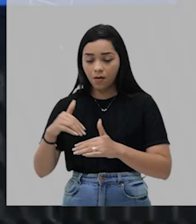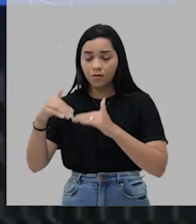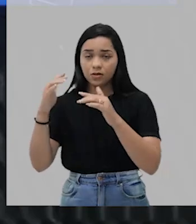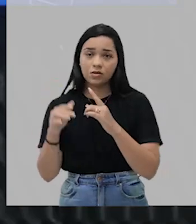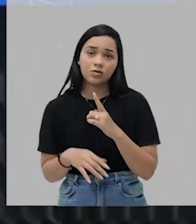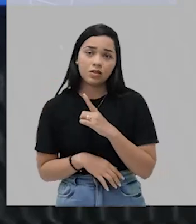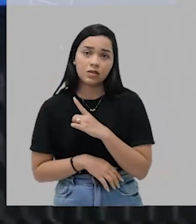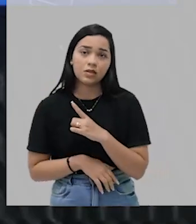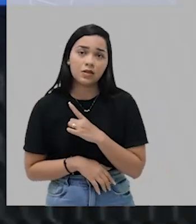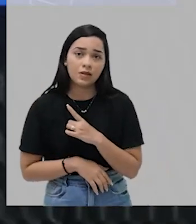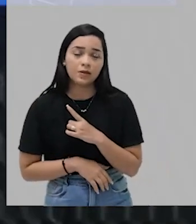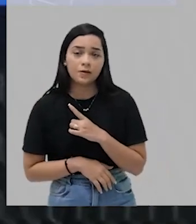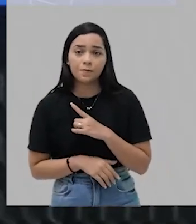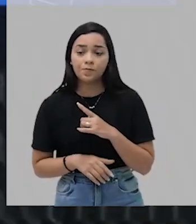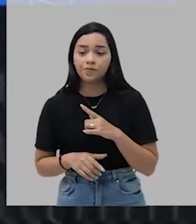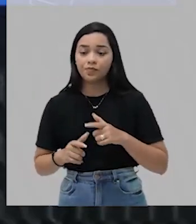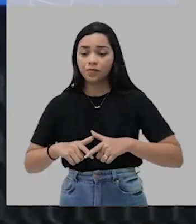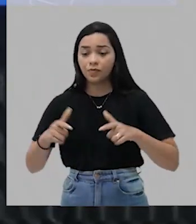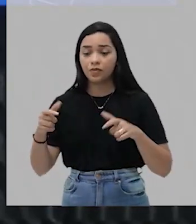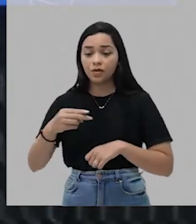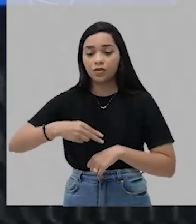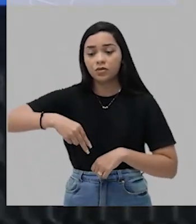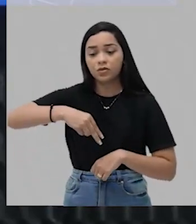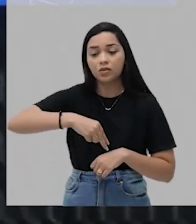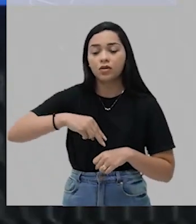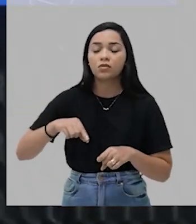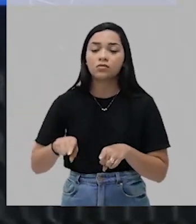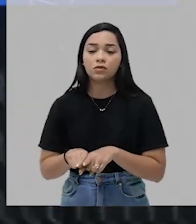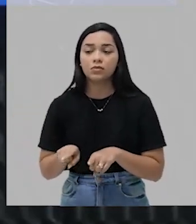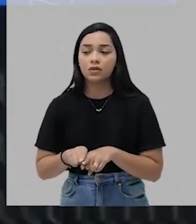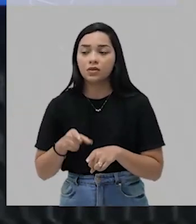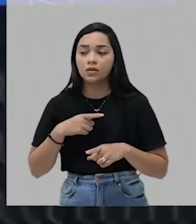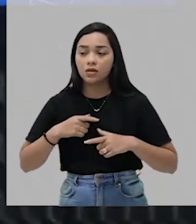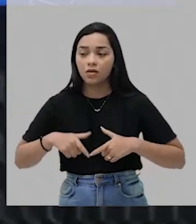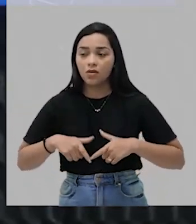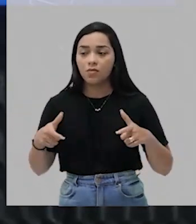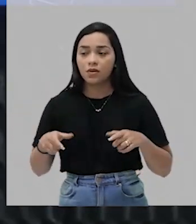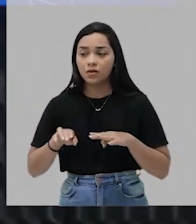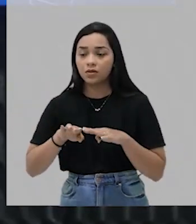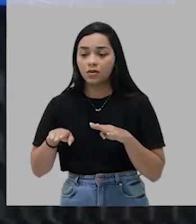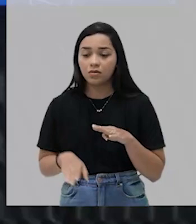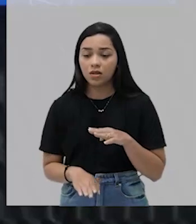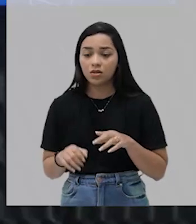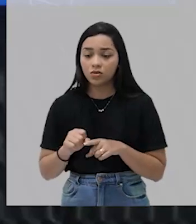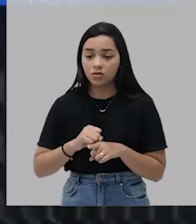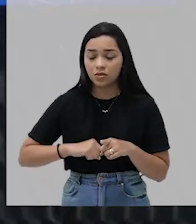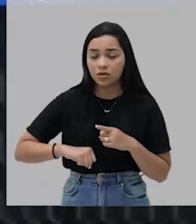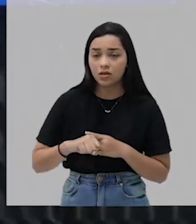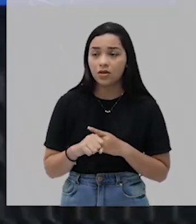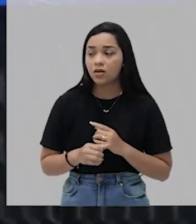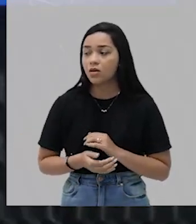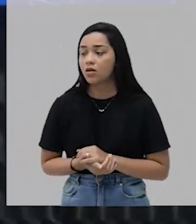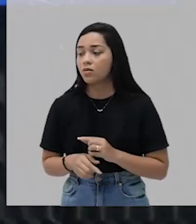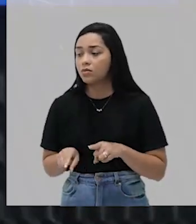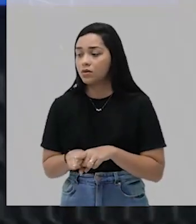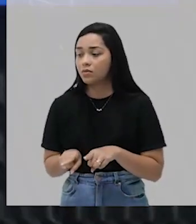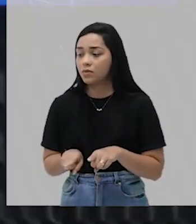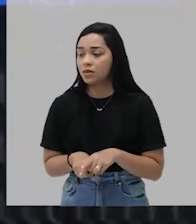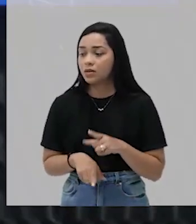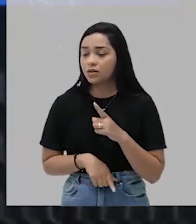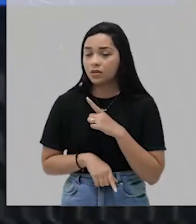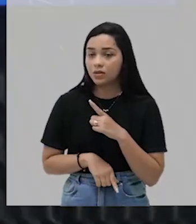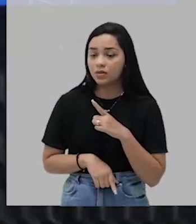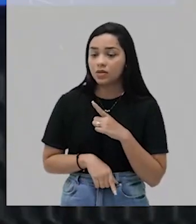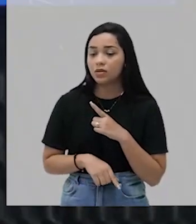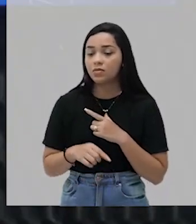retração a nível nacional. O aumento da desigualdade social. A década de 80,